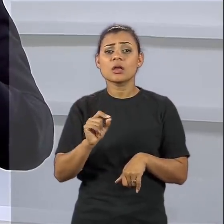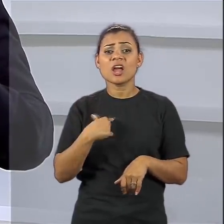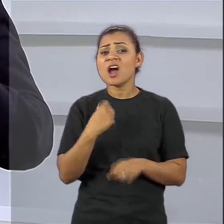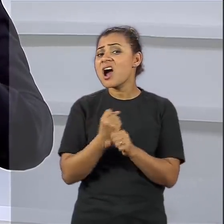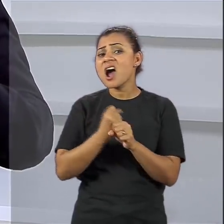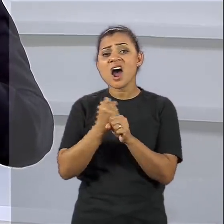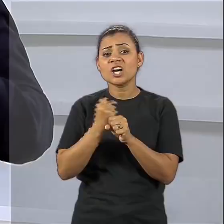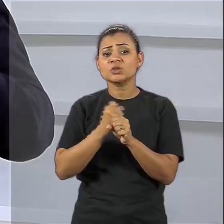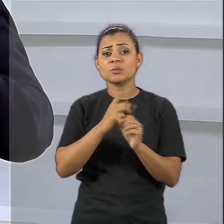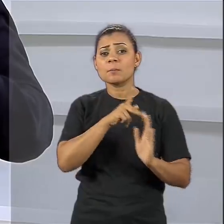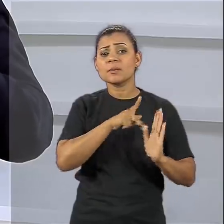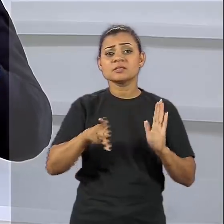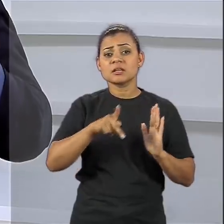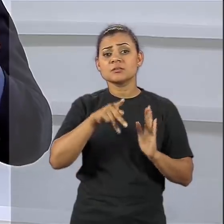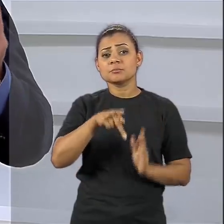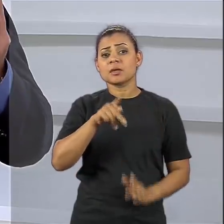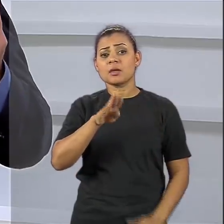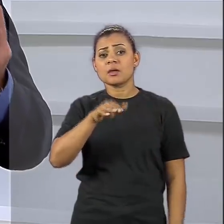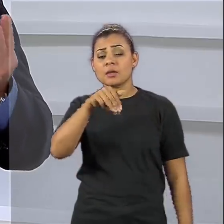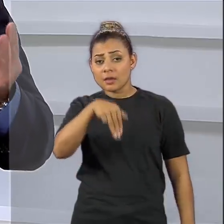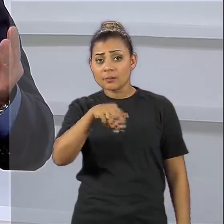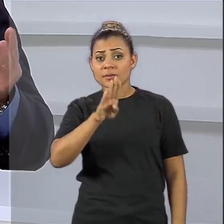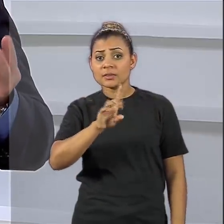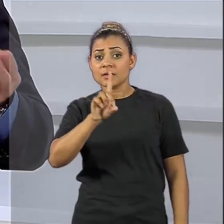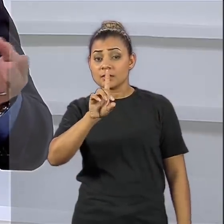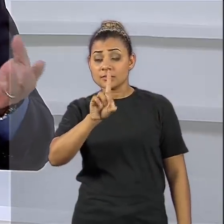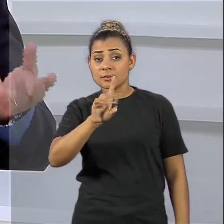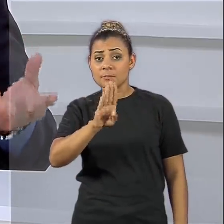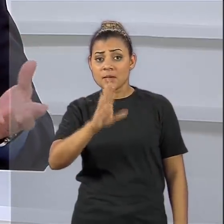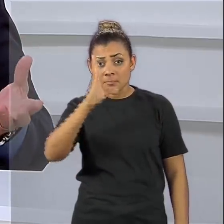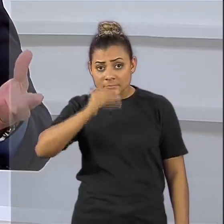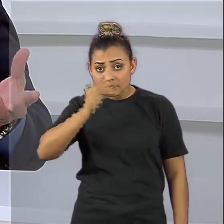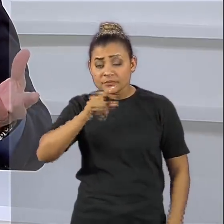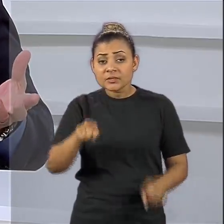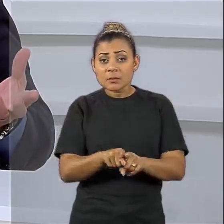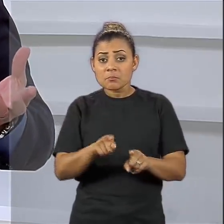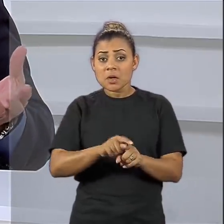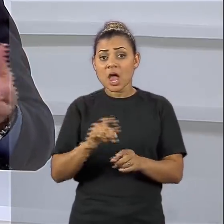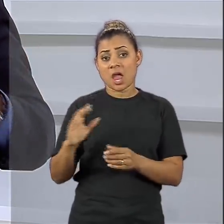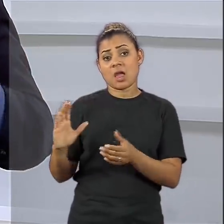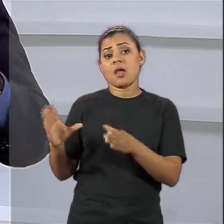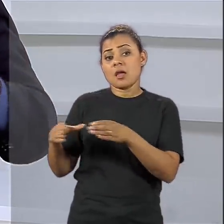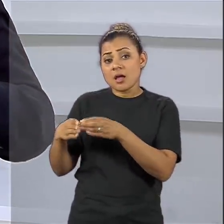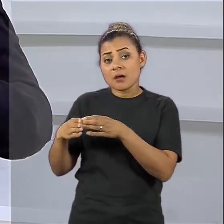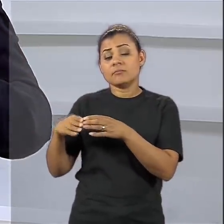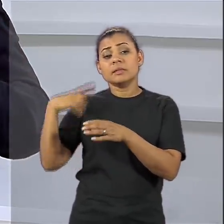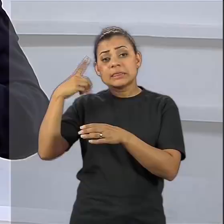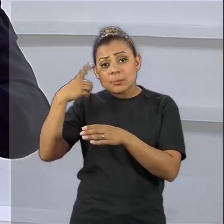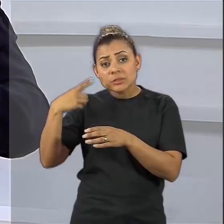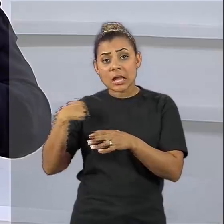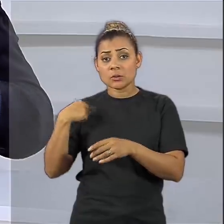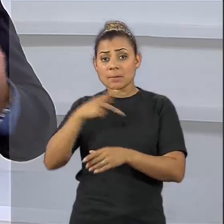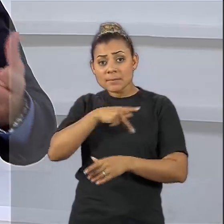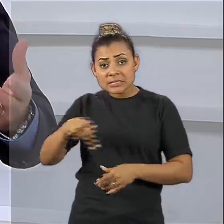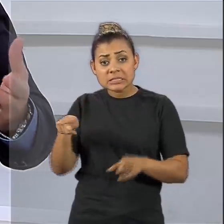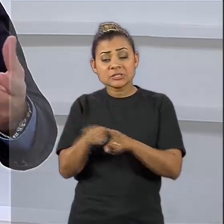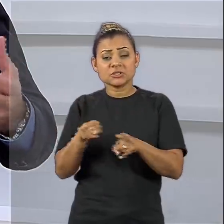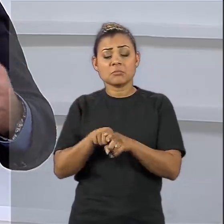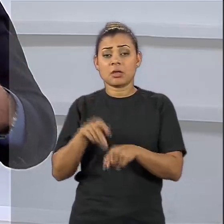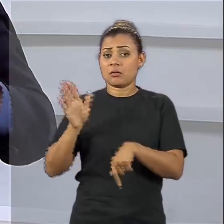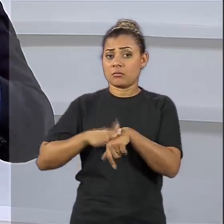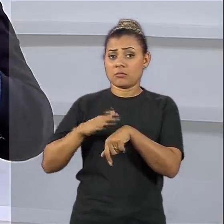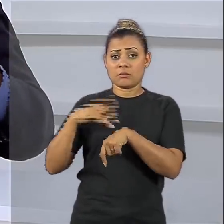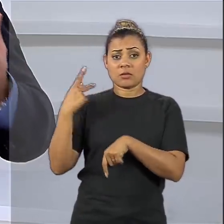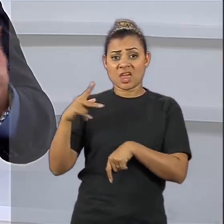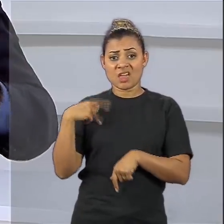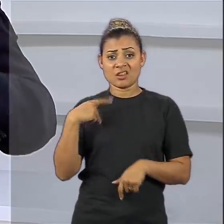presidente do PMDB, né? 3 vezes presidente da Câmara de Deputados. Isso não é à toa. Né? Por mais que ele, vamos dizer, seja completamente desprovido de